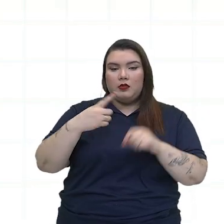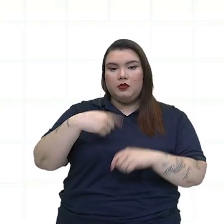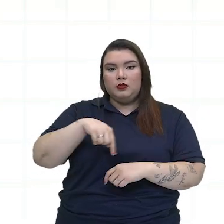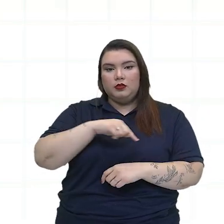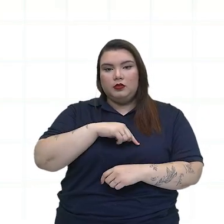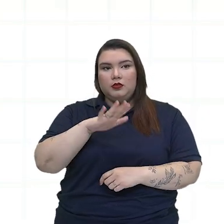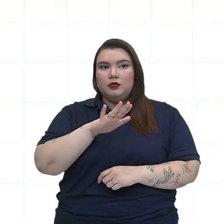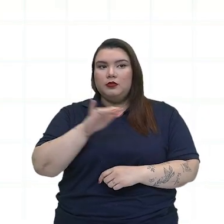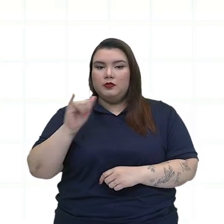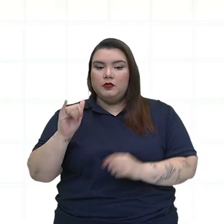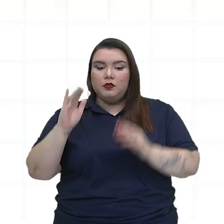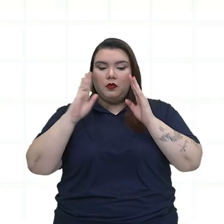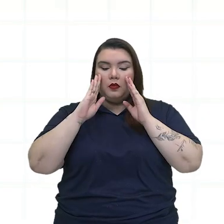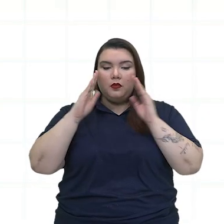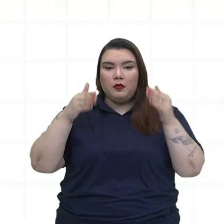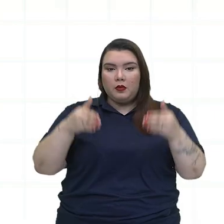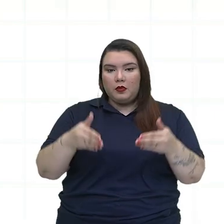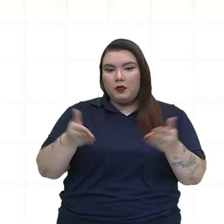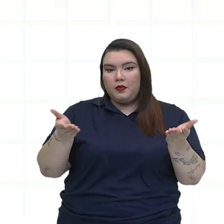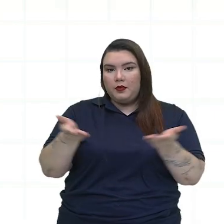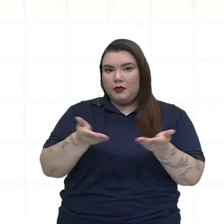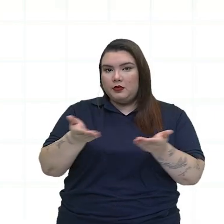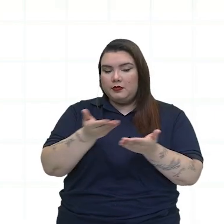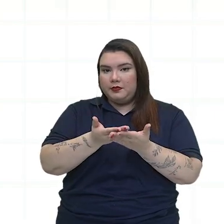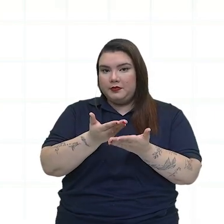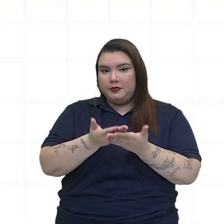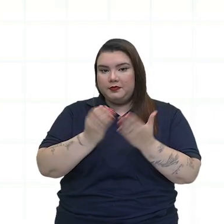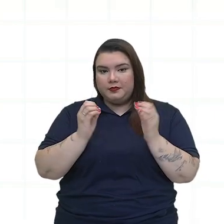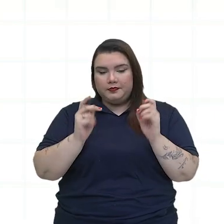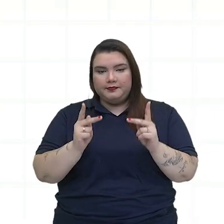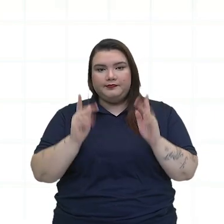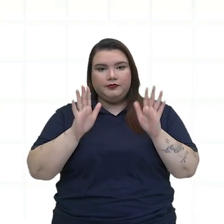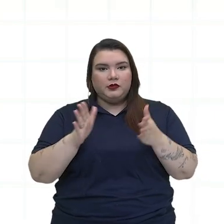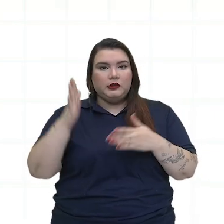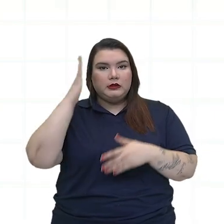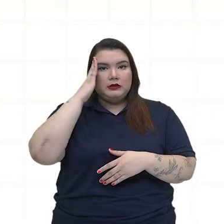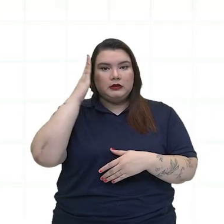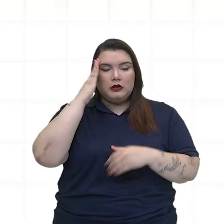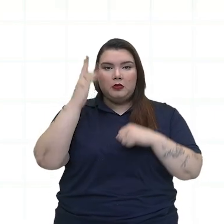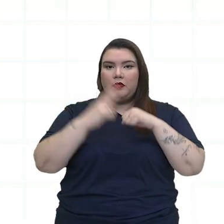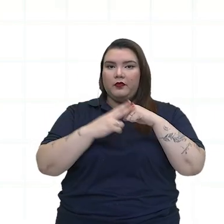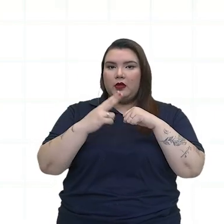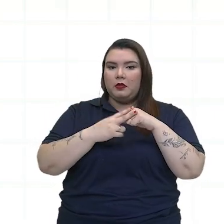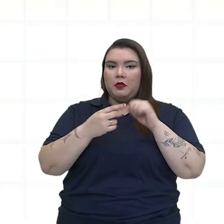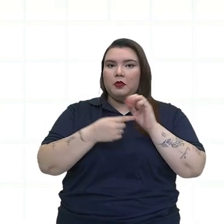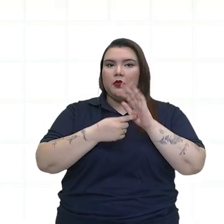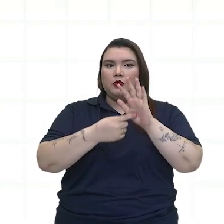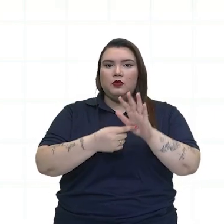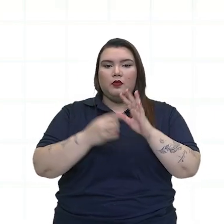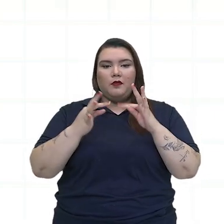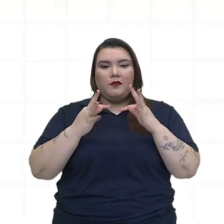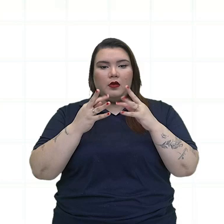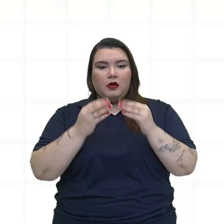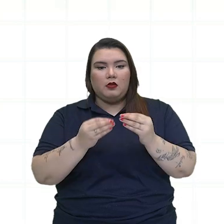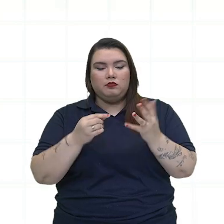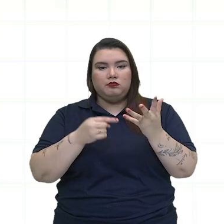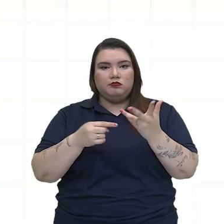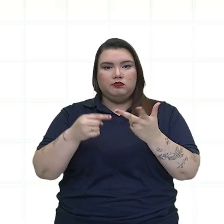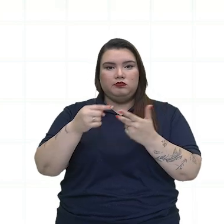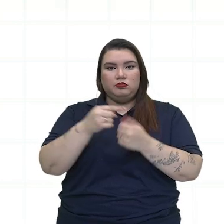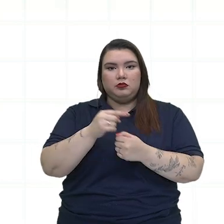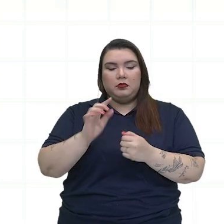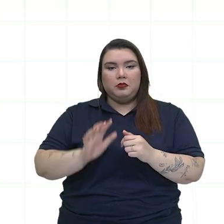vamos focar na nossa aula. Então, já vimos que o verbo, ele expressa todas essas ideias, né? Todas